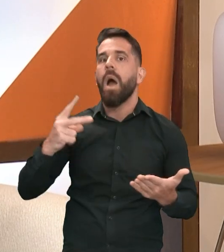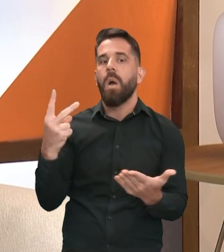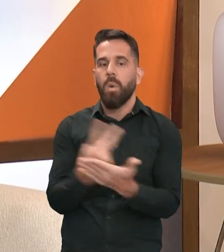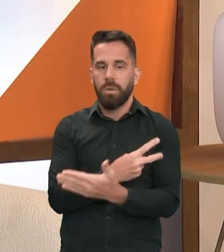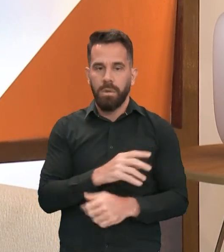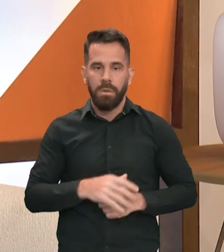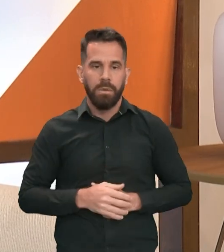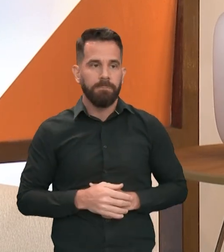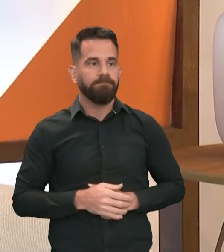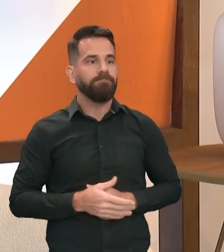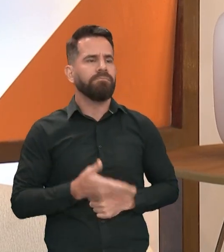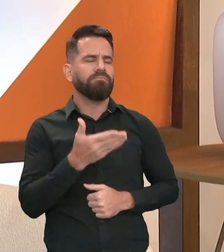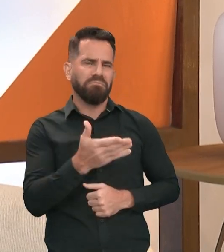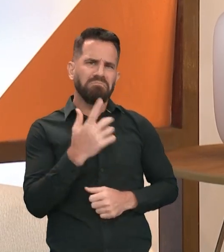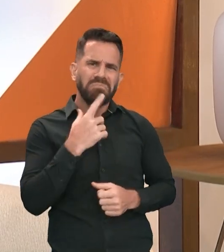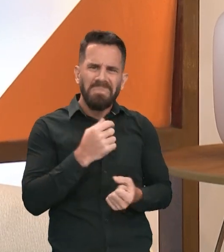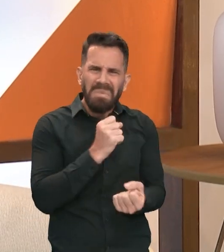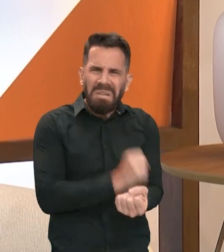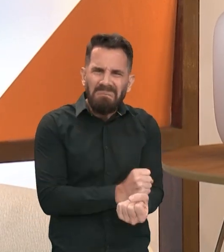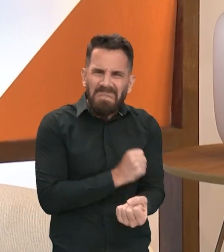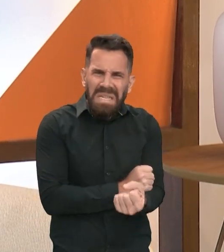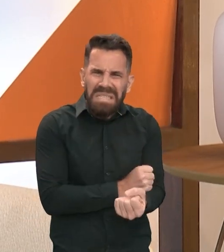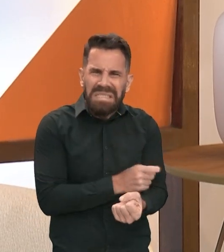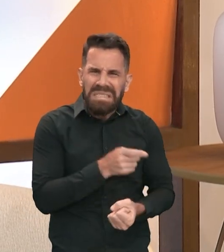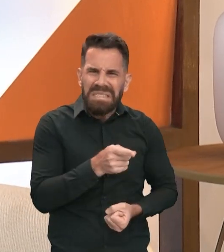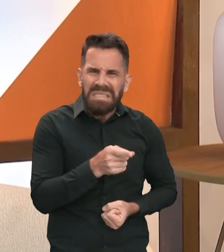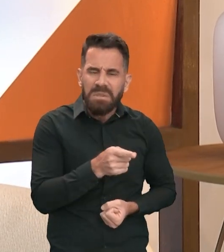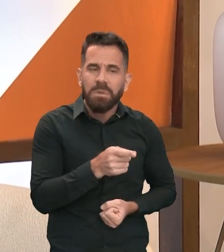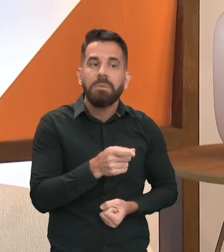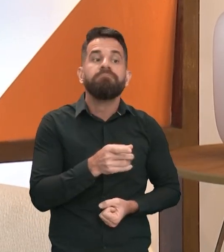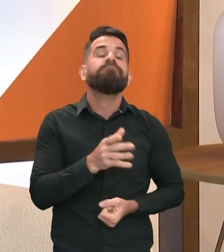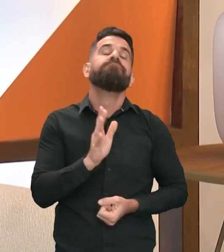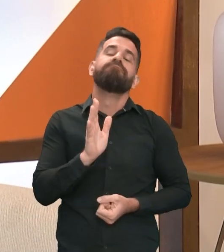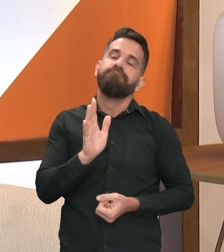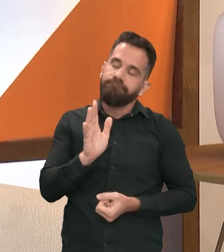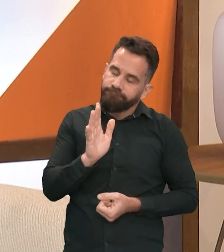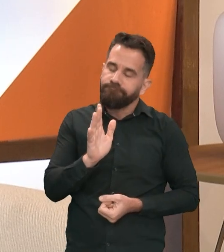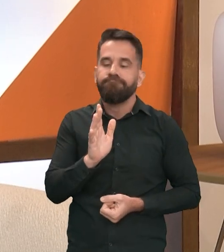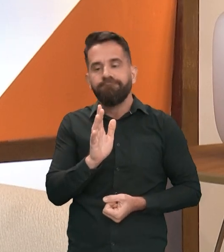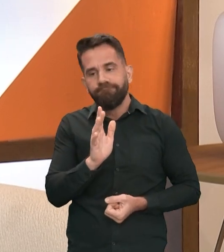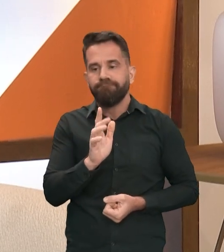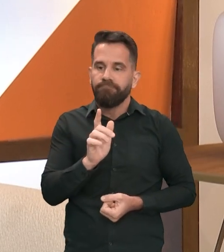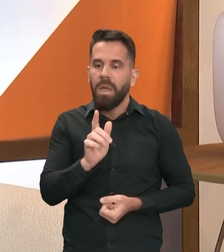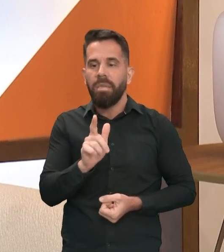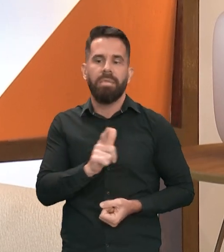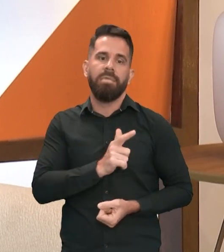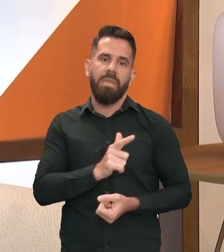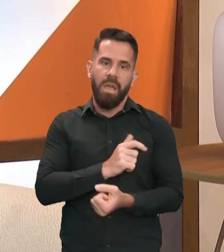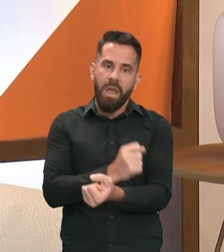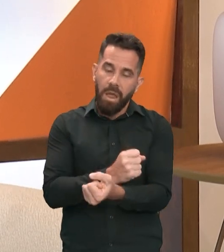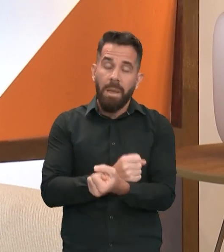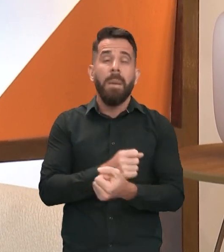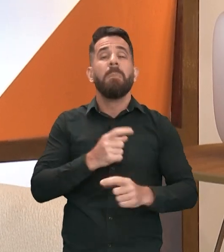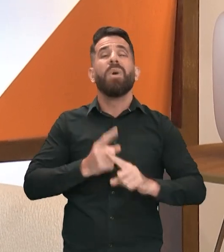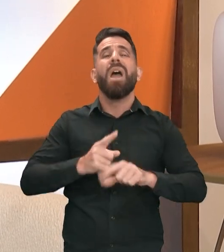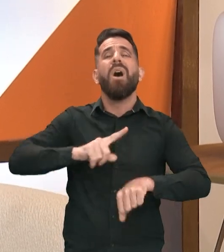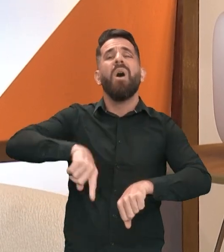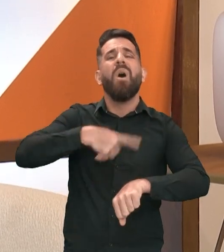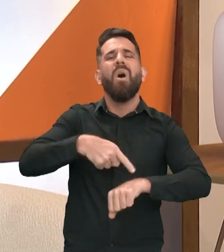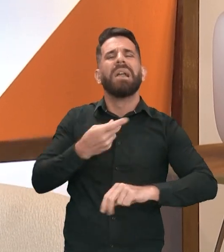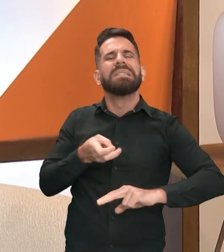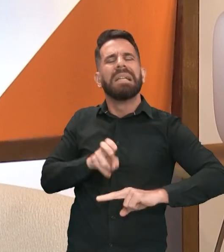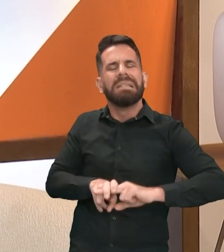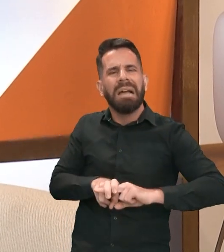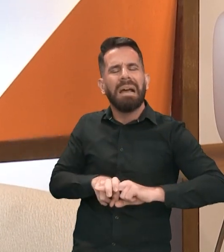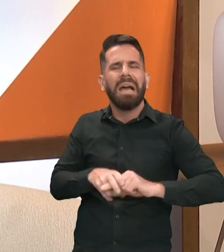mesmo, William? Não vício, mas assumi que realmente tinha muitas coisas negativas também, como essa questão de muitas horas sentado. A partir do